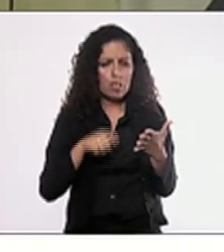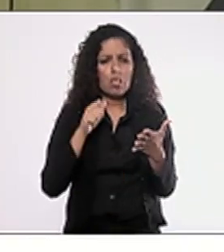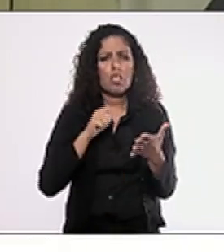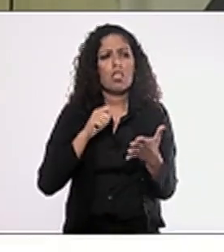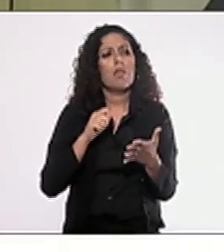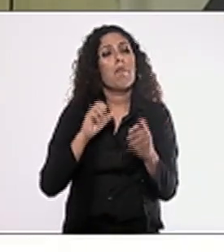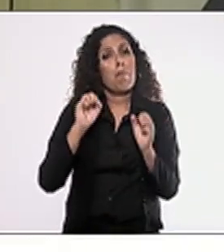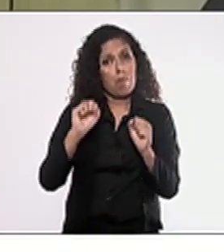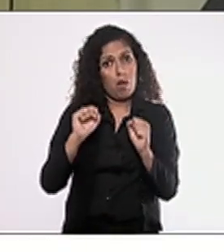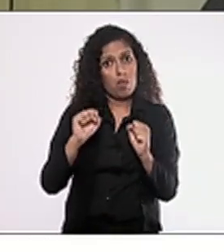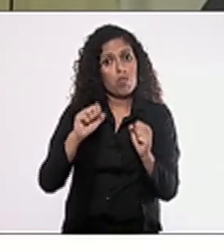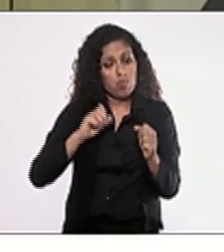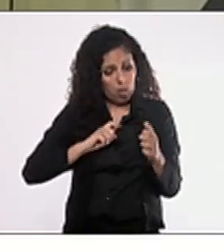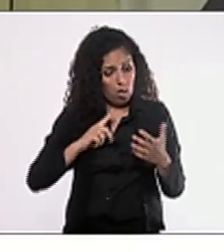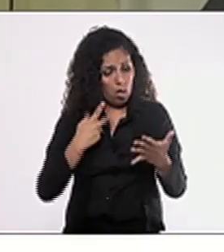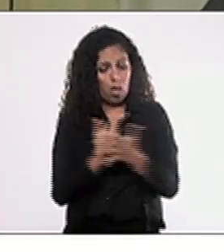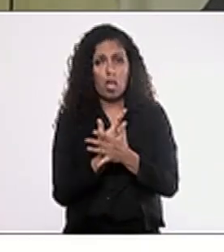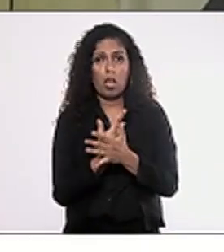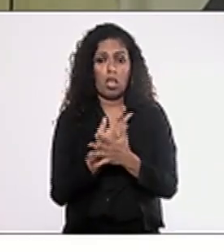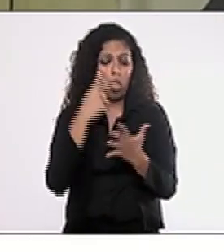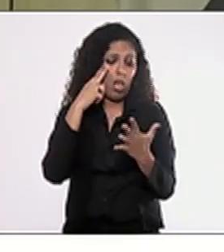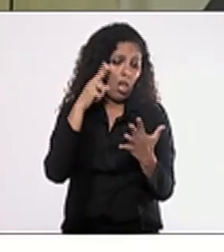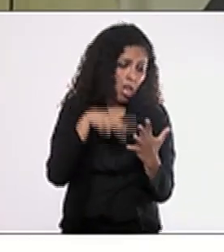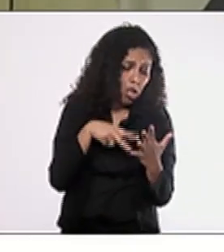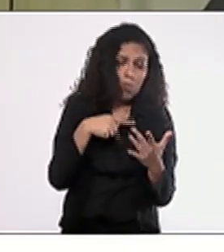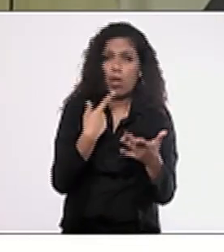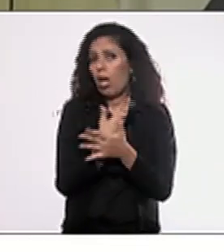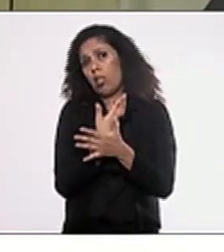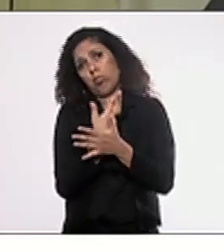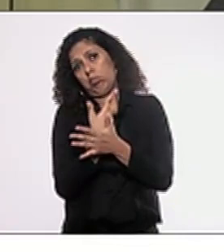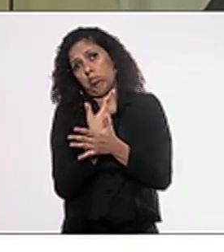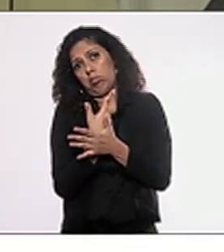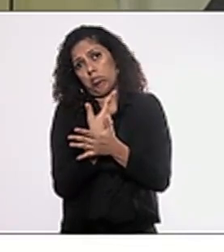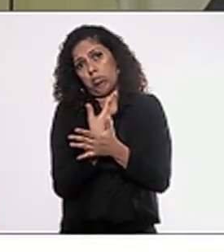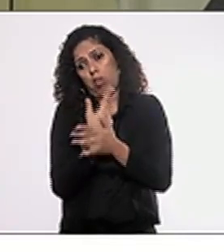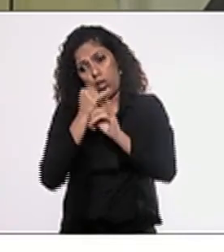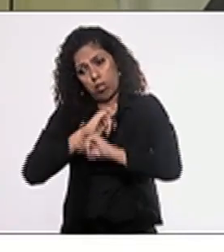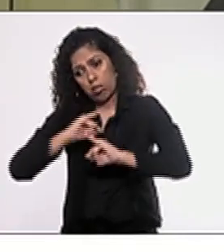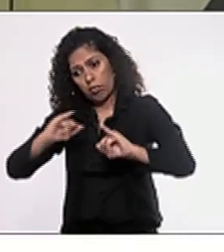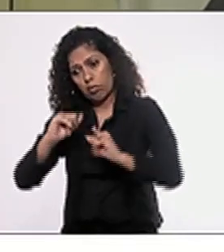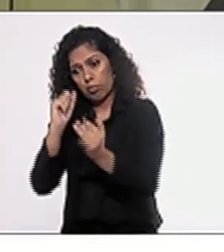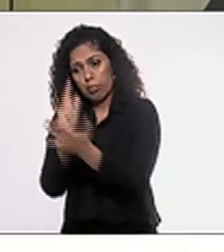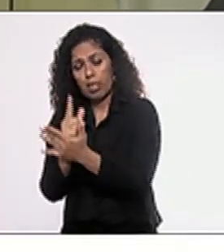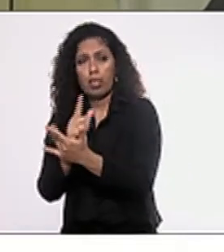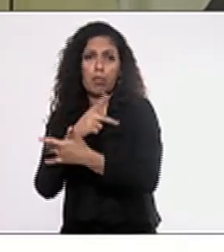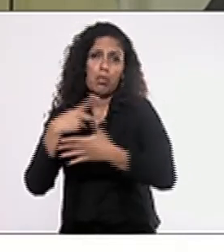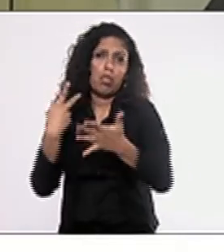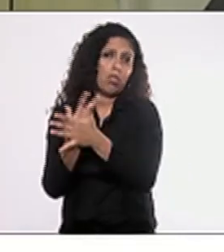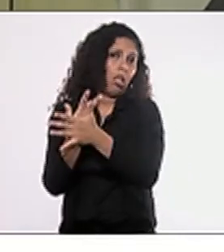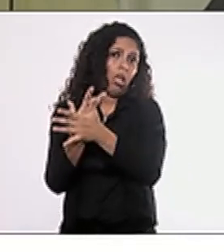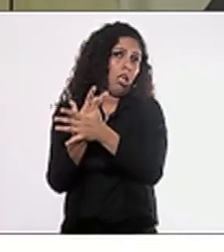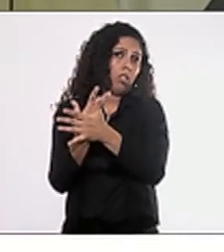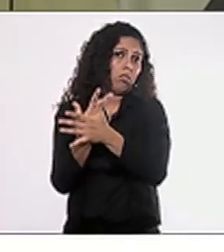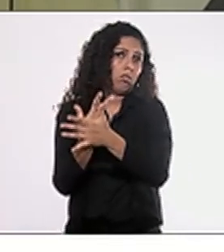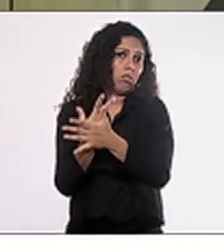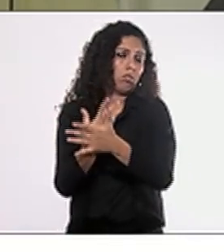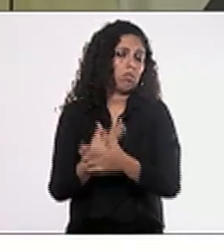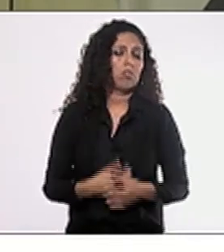conta, pode ser um erro humano, a pessoa que leu e anotou o número errado, e aí dá uma diferença enorme naquelas